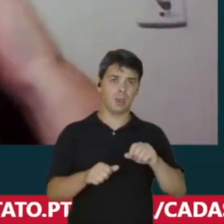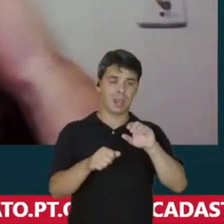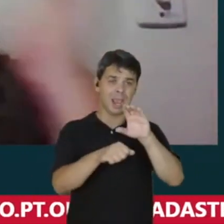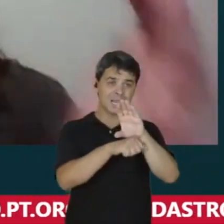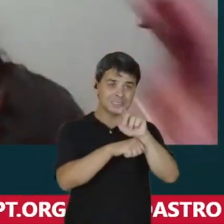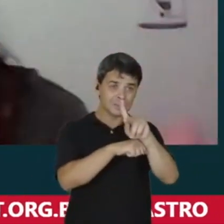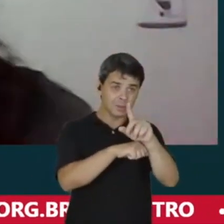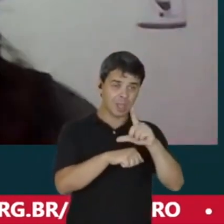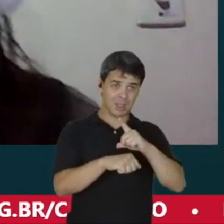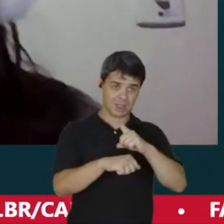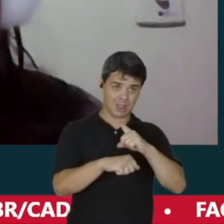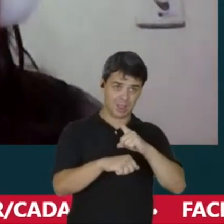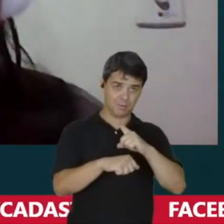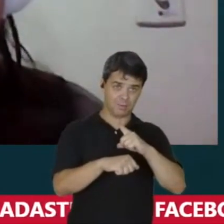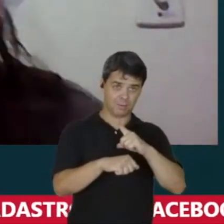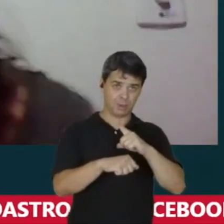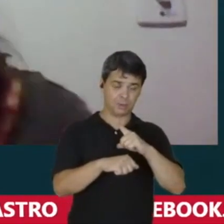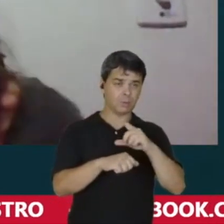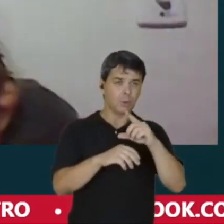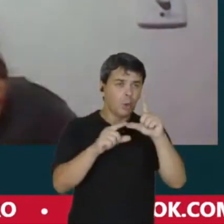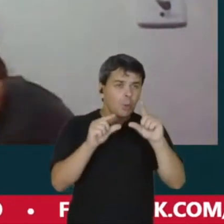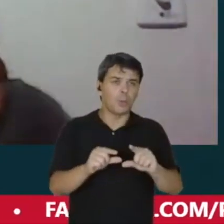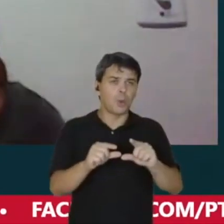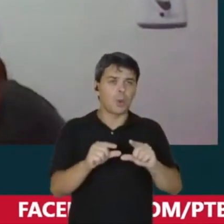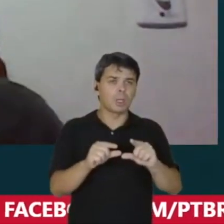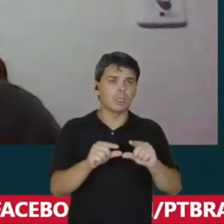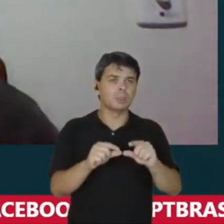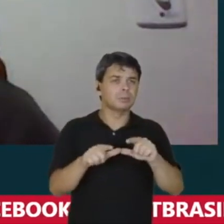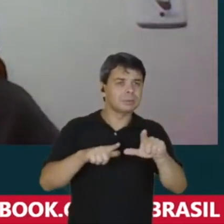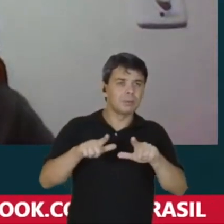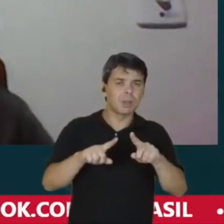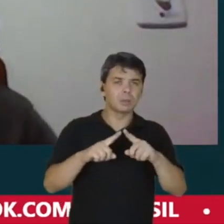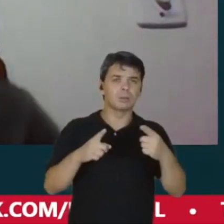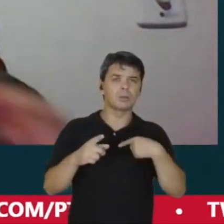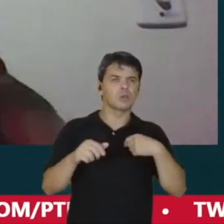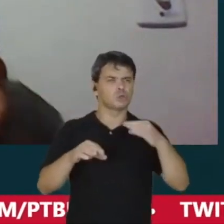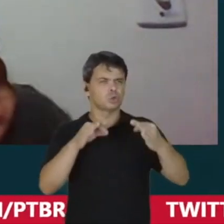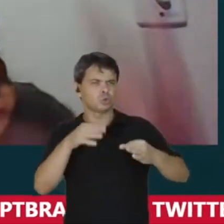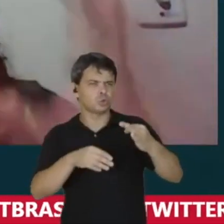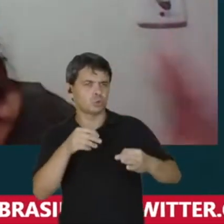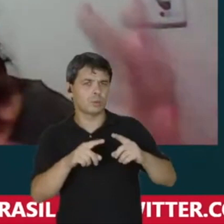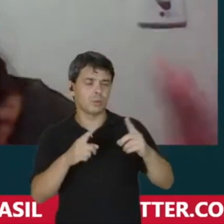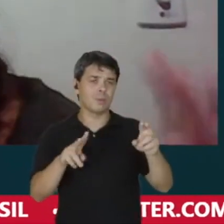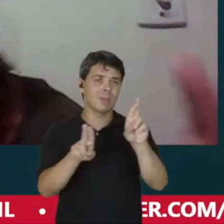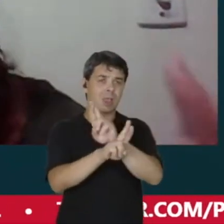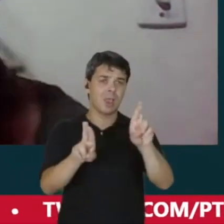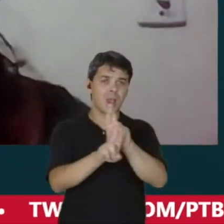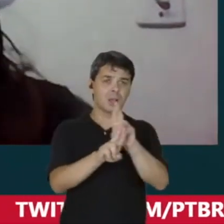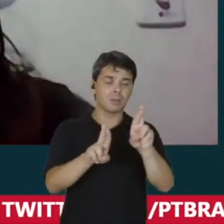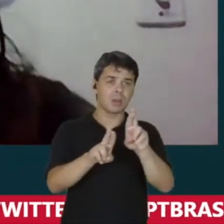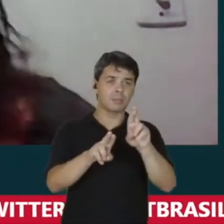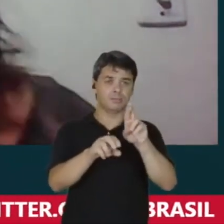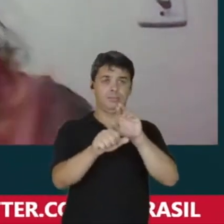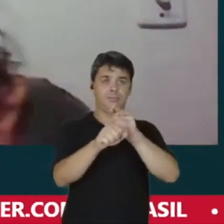uma restrição de competência. A gente estava analisando, julgando os atos em relação à